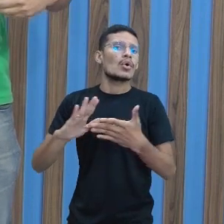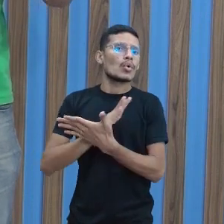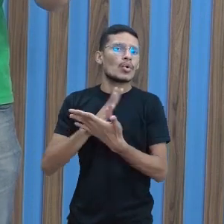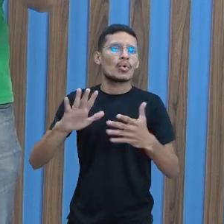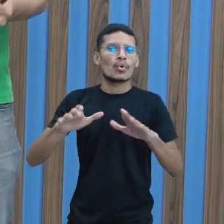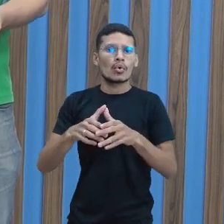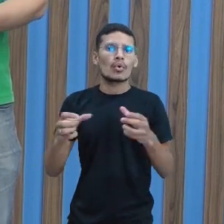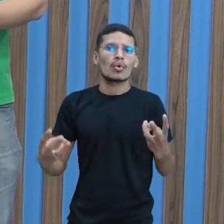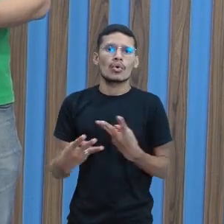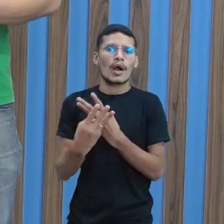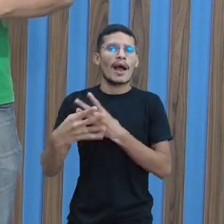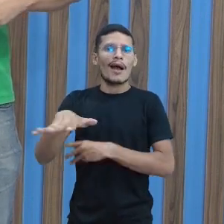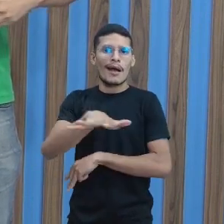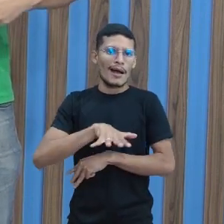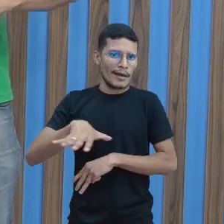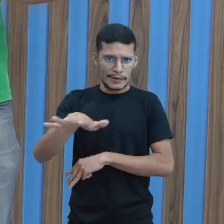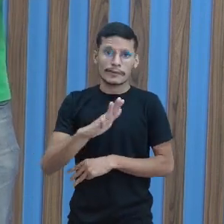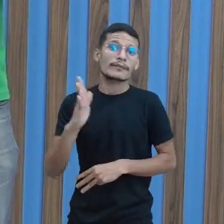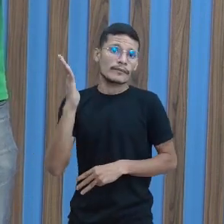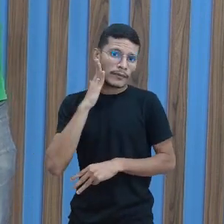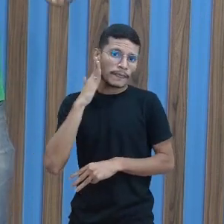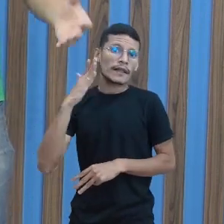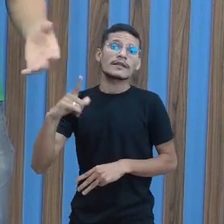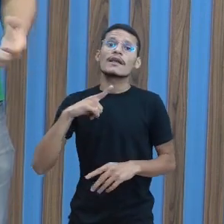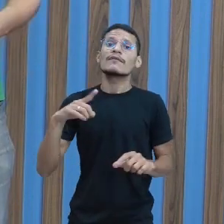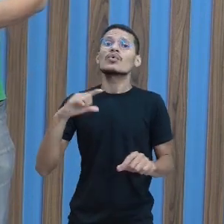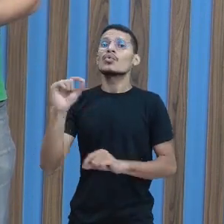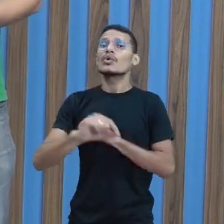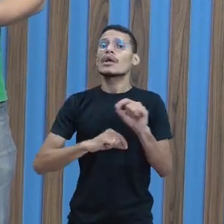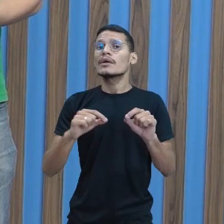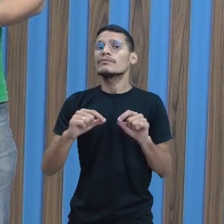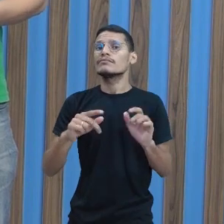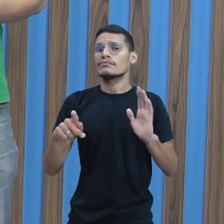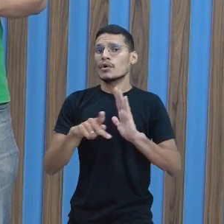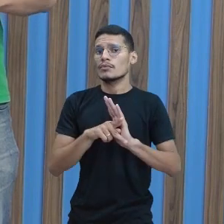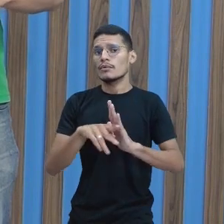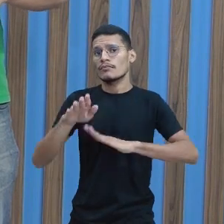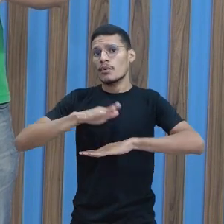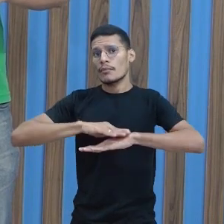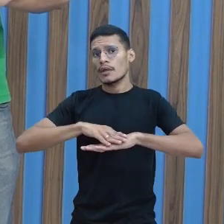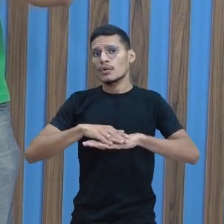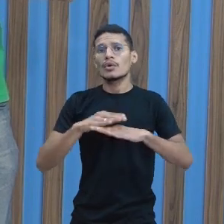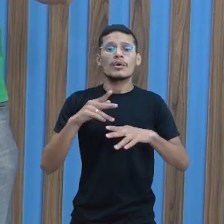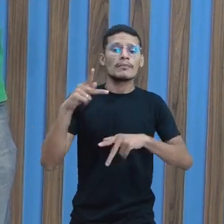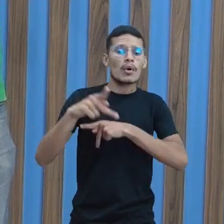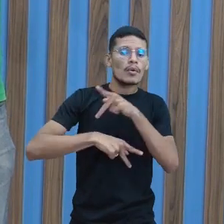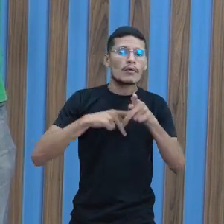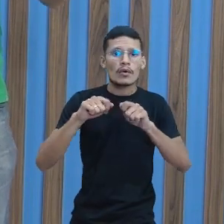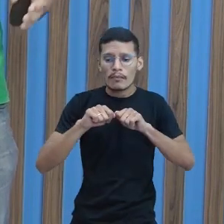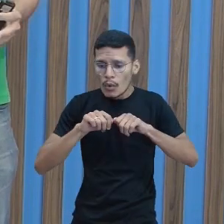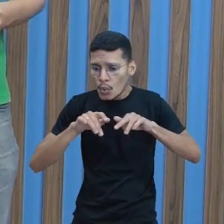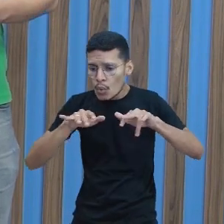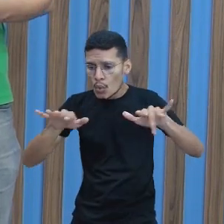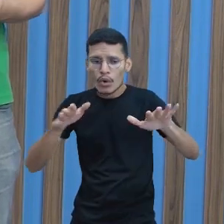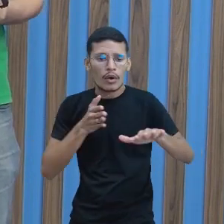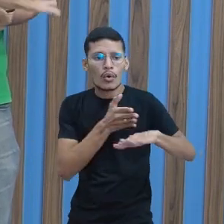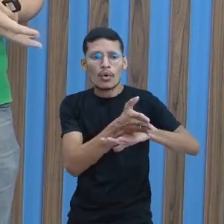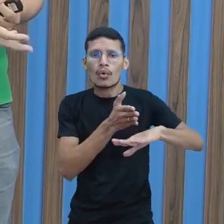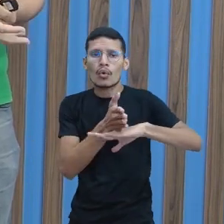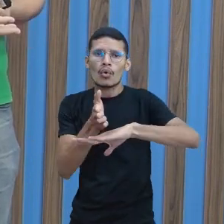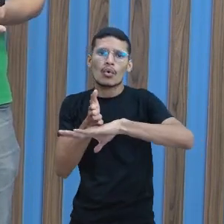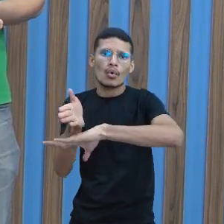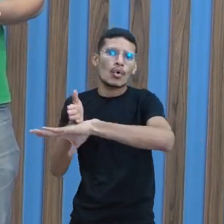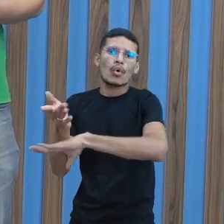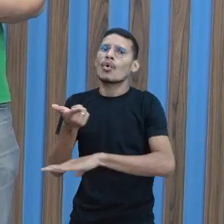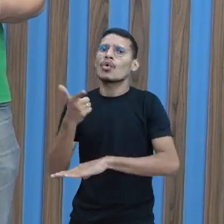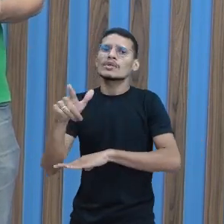população judaica daquela região. E houve ali, de fato, né, um processo em que essa população ela foi, né, ocupar outras regiões